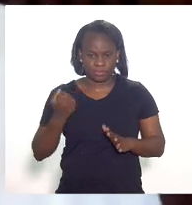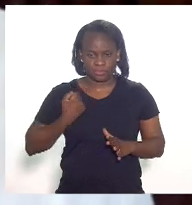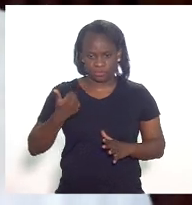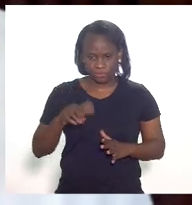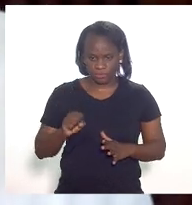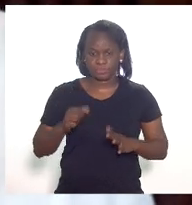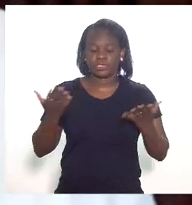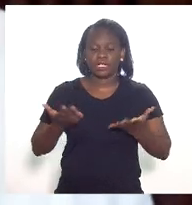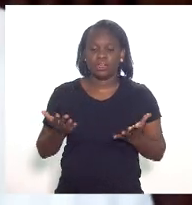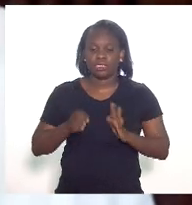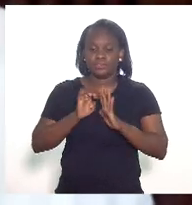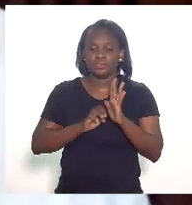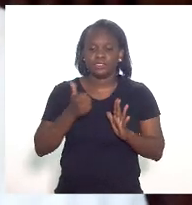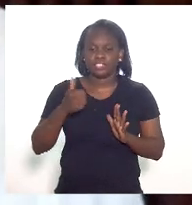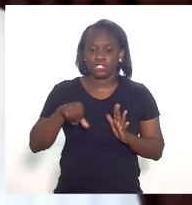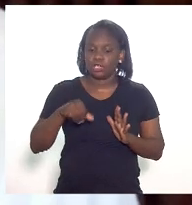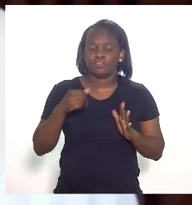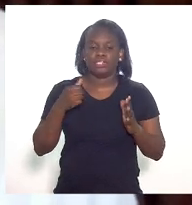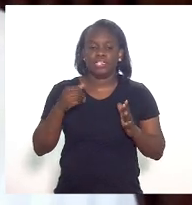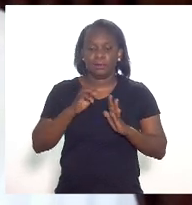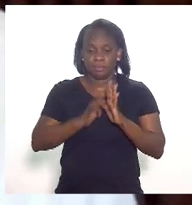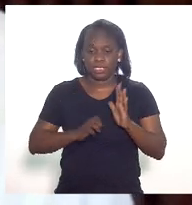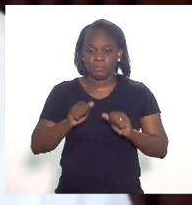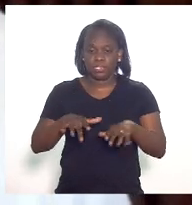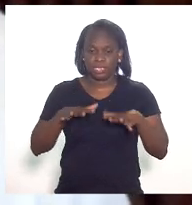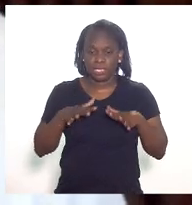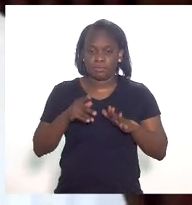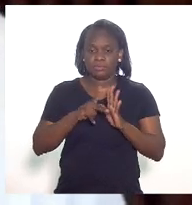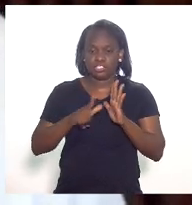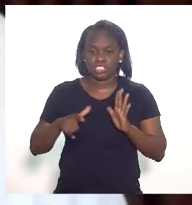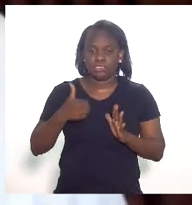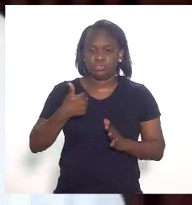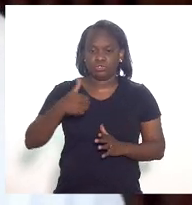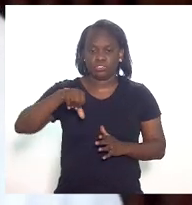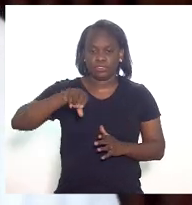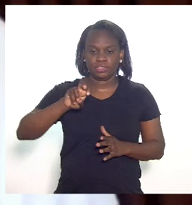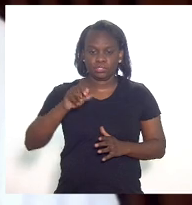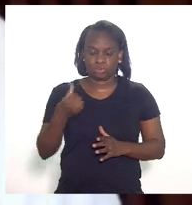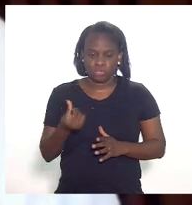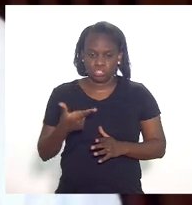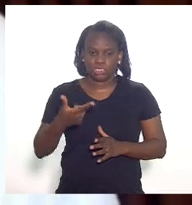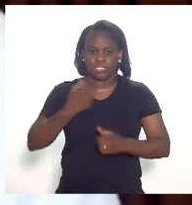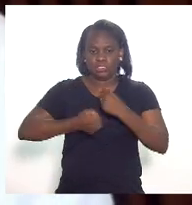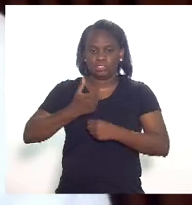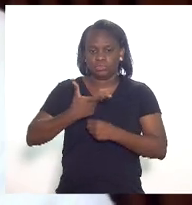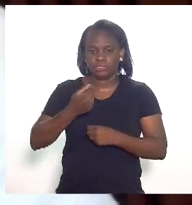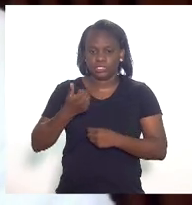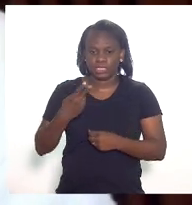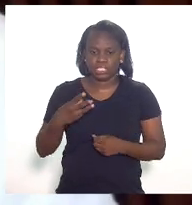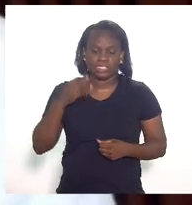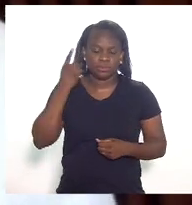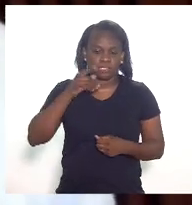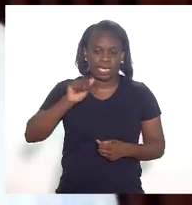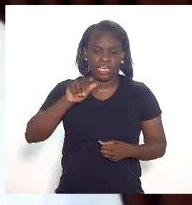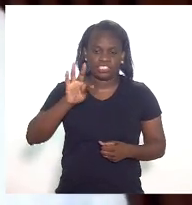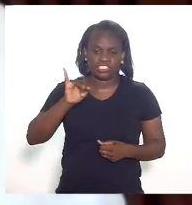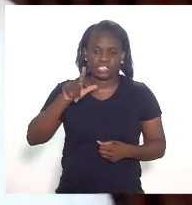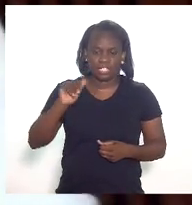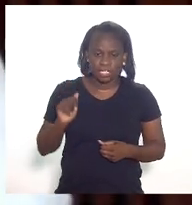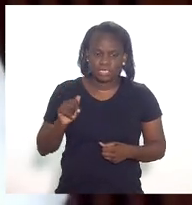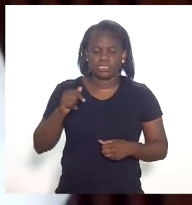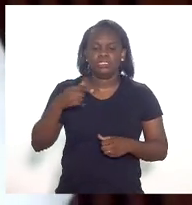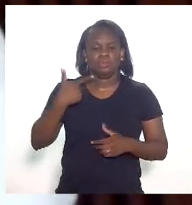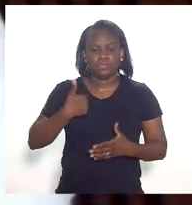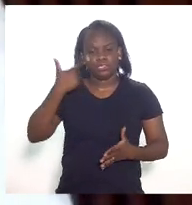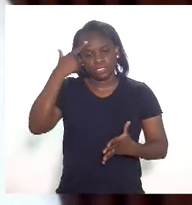18, emendas de 19, emendas de plenário a projeto de lei 1952/2013, autoria do deputado Átila Nunes. O parecer é contrário às